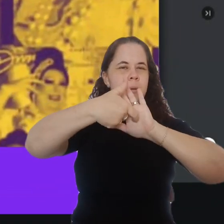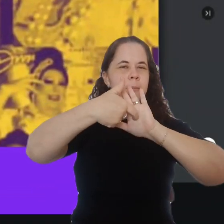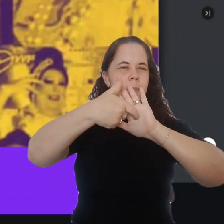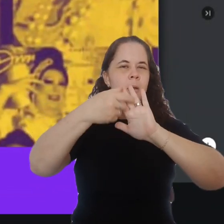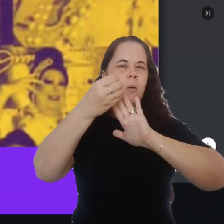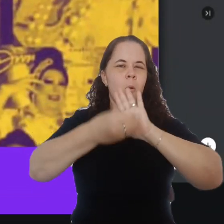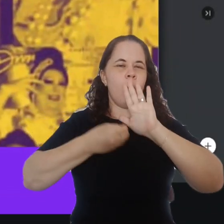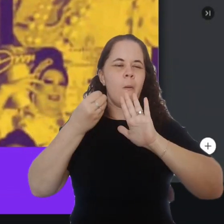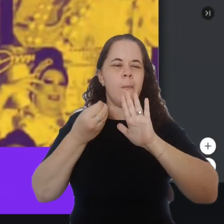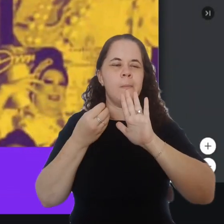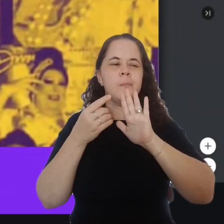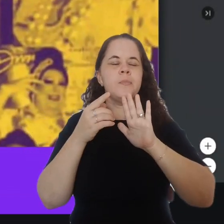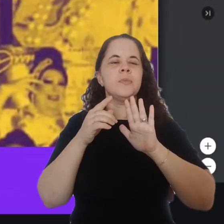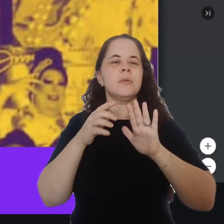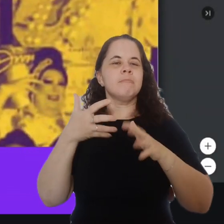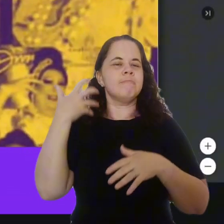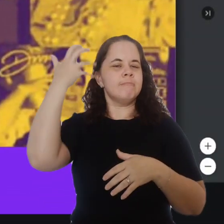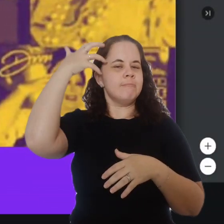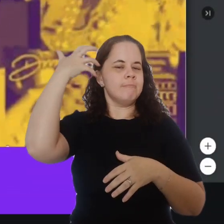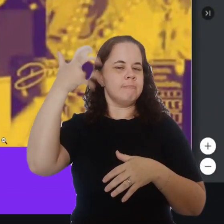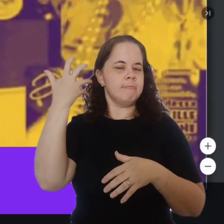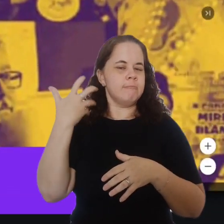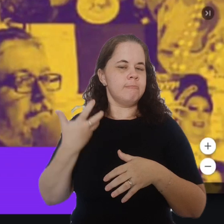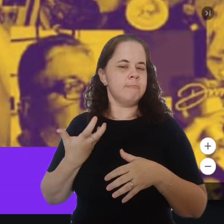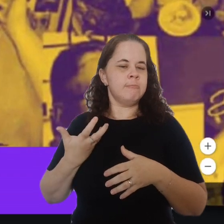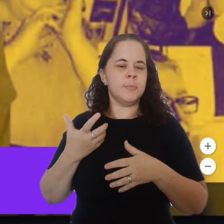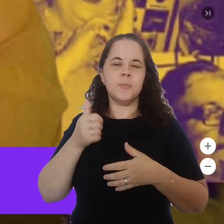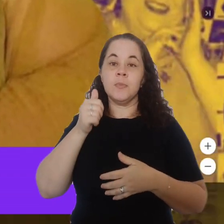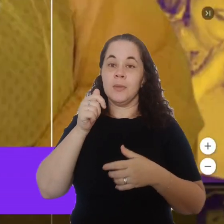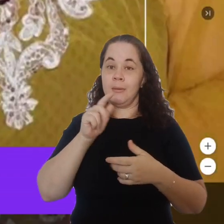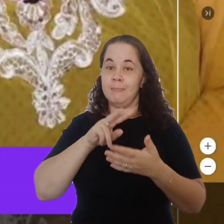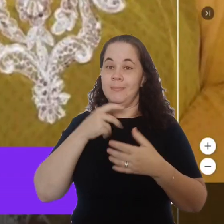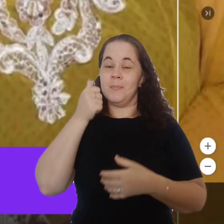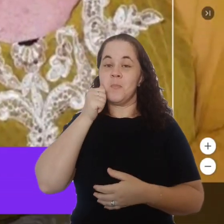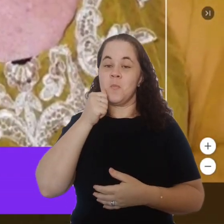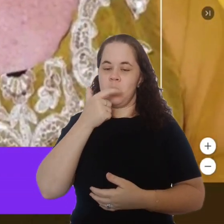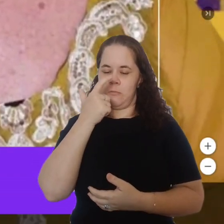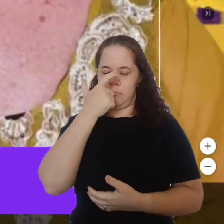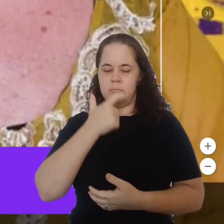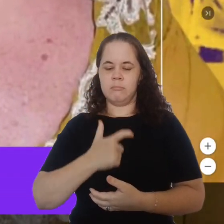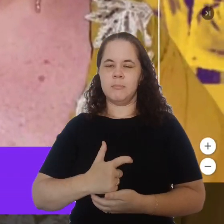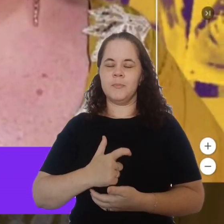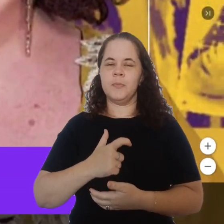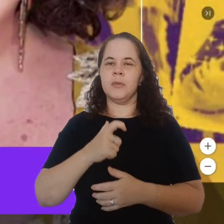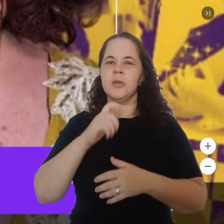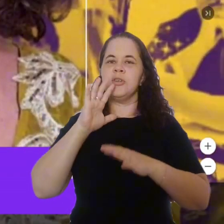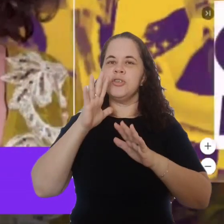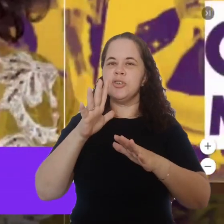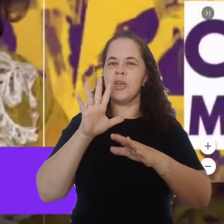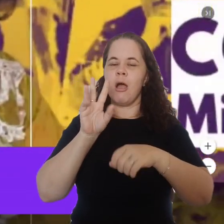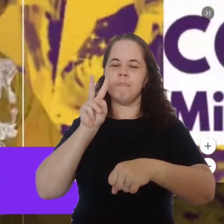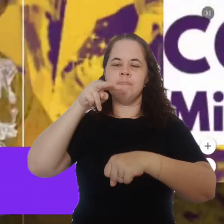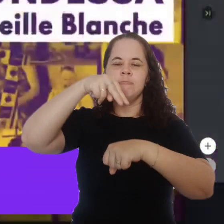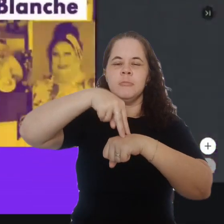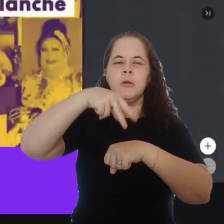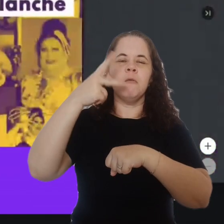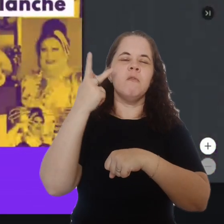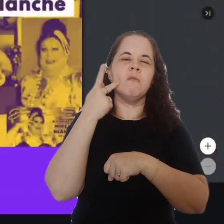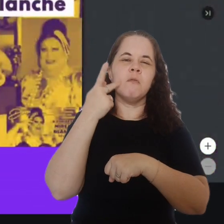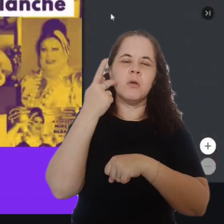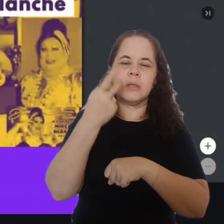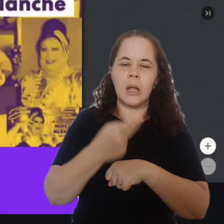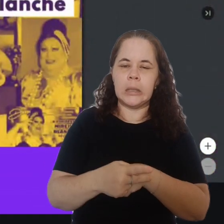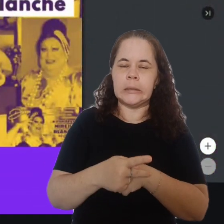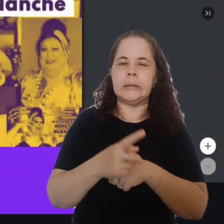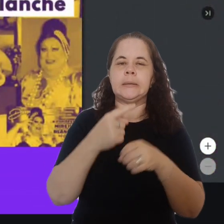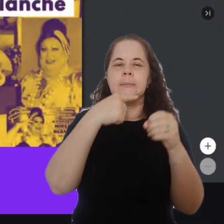persona, essa figura feminina chamada Condessa Mireille Blanche fez shows em Fortaleza, em